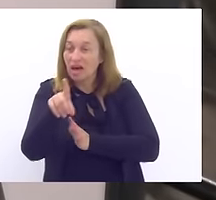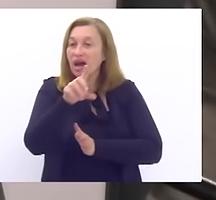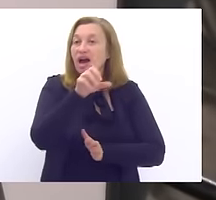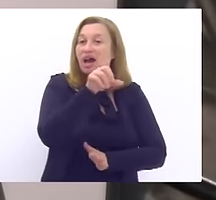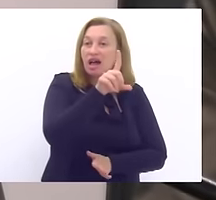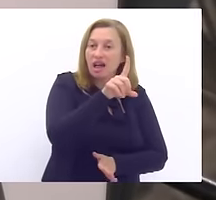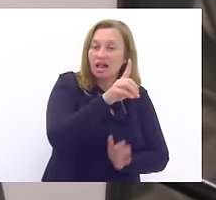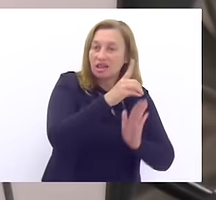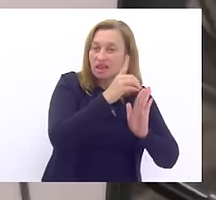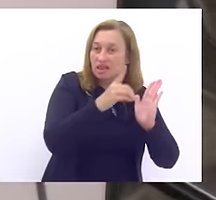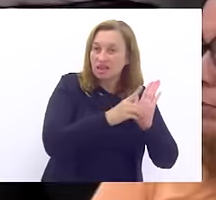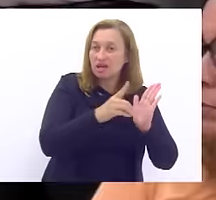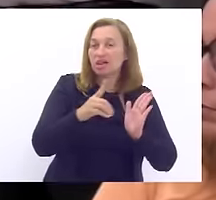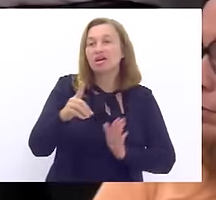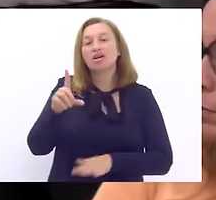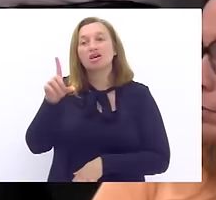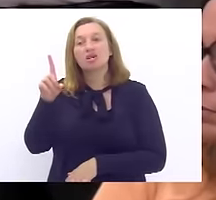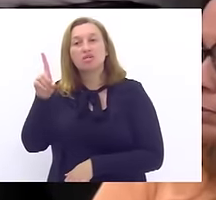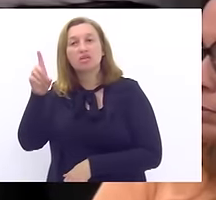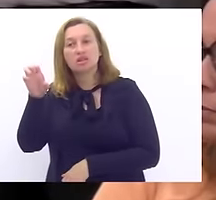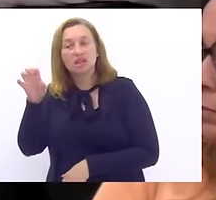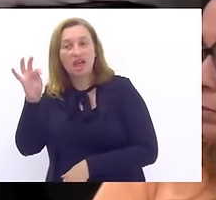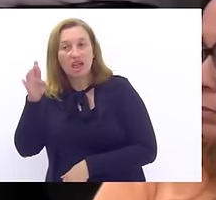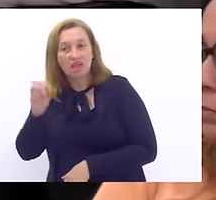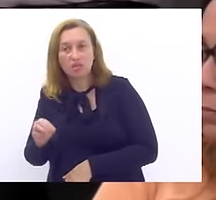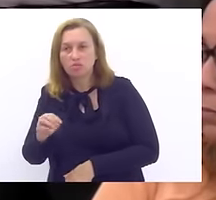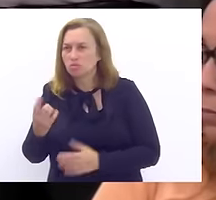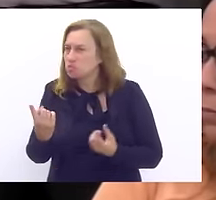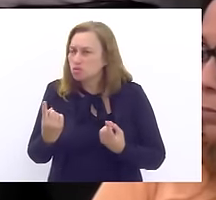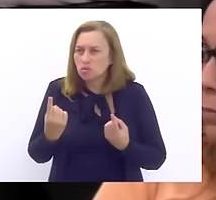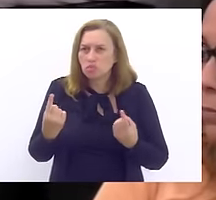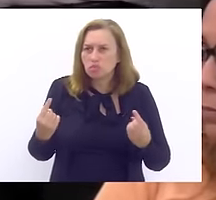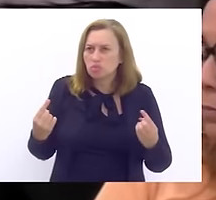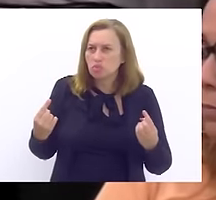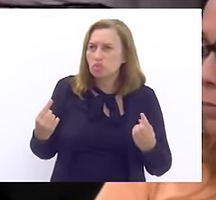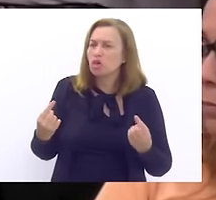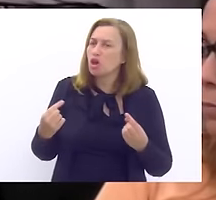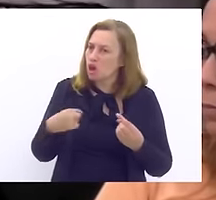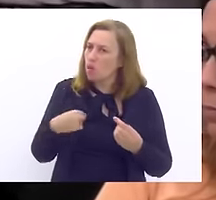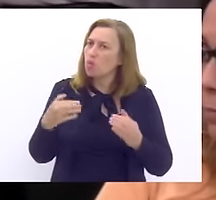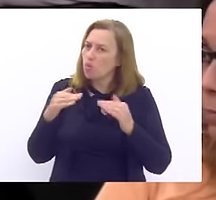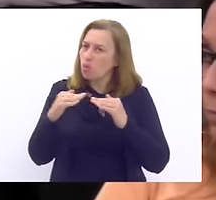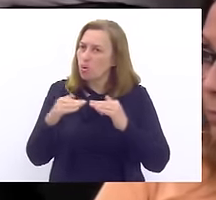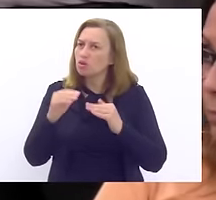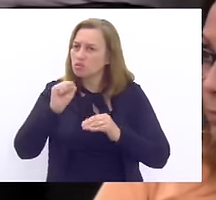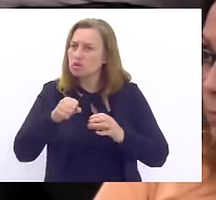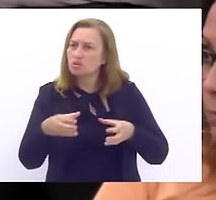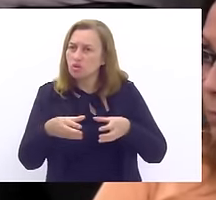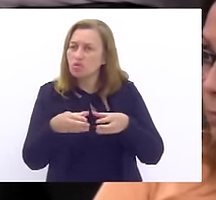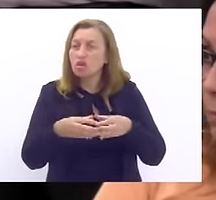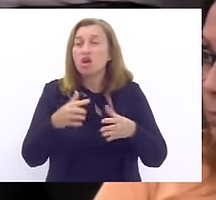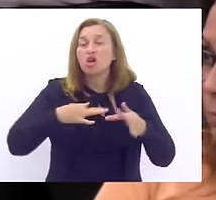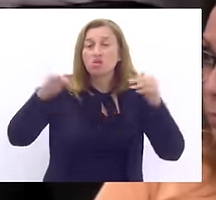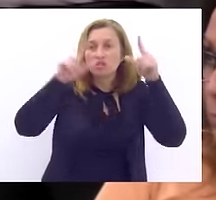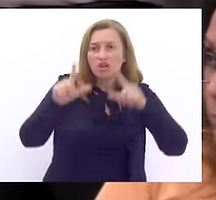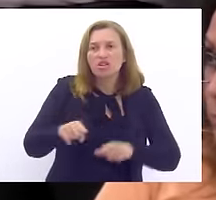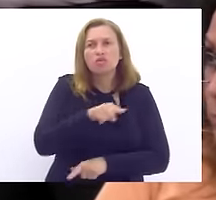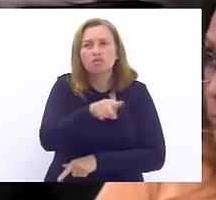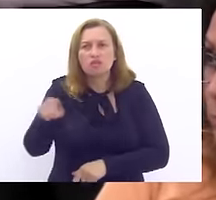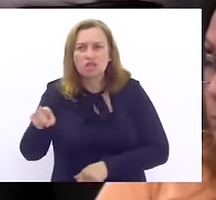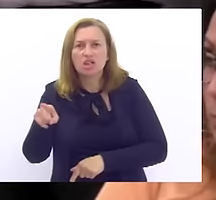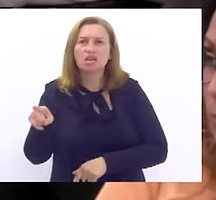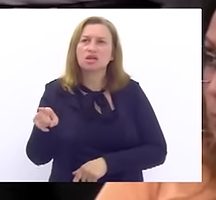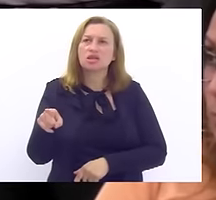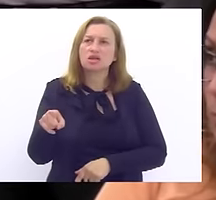porque eu não é que eu não Concorde com a pelo contrário e eu tô assim muito feliz de você estar